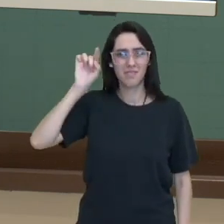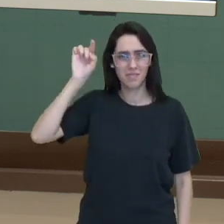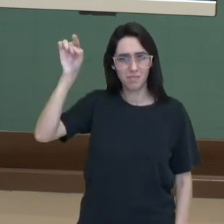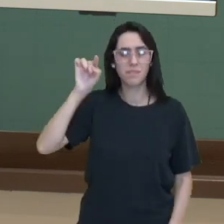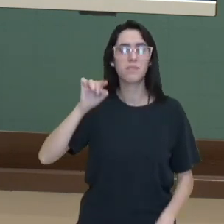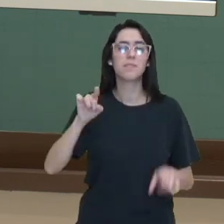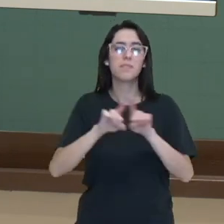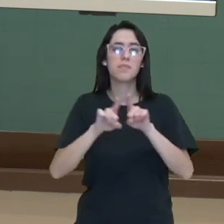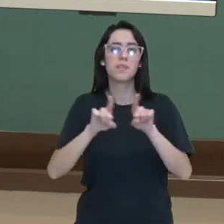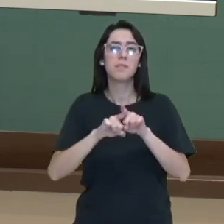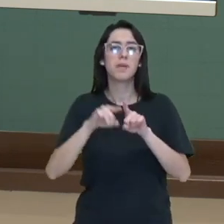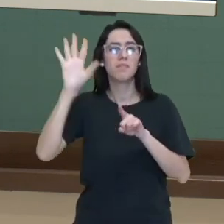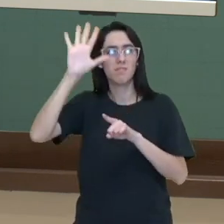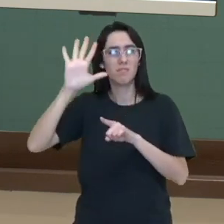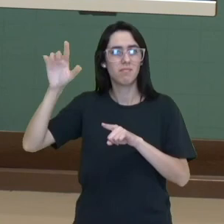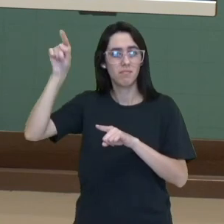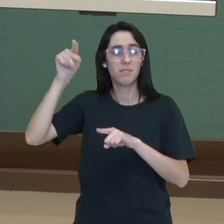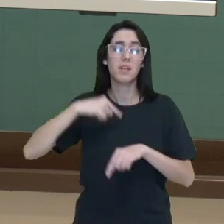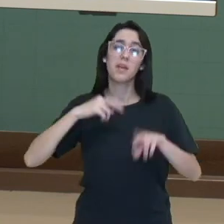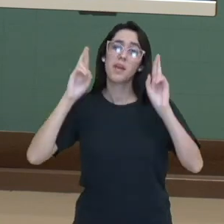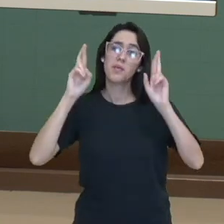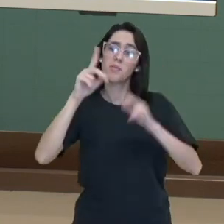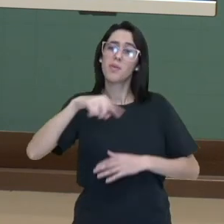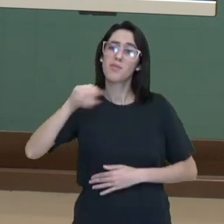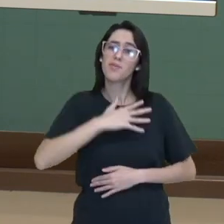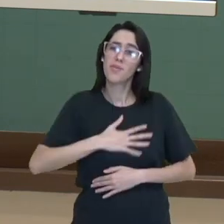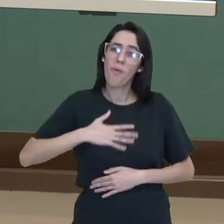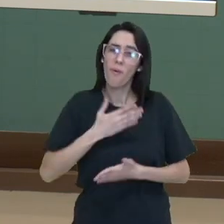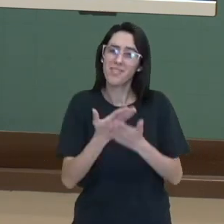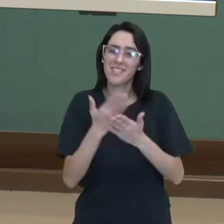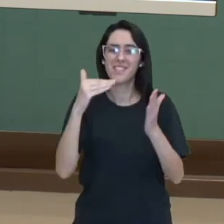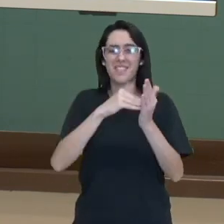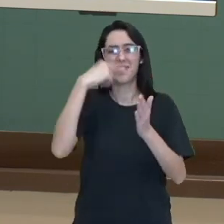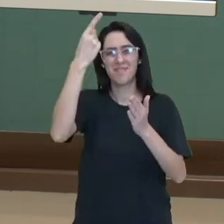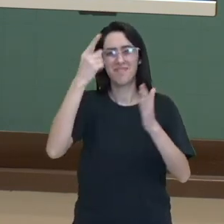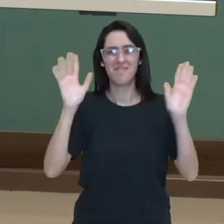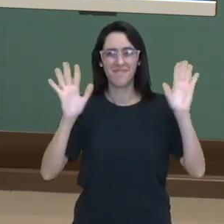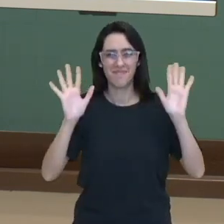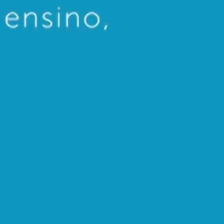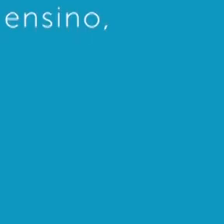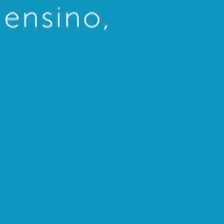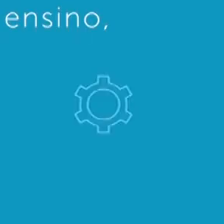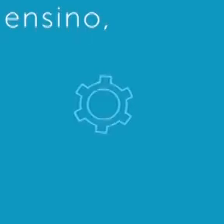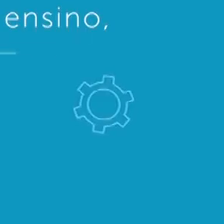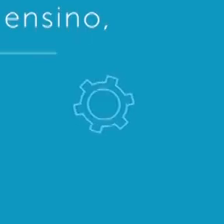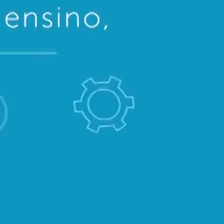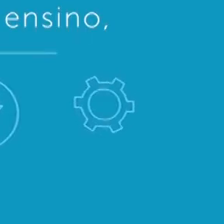especificamente na Oceania. Eu espero que vocês tenham gostado da aula e até mais, pessoal!